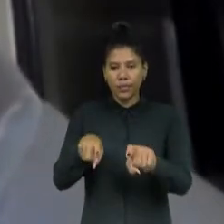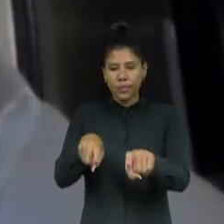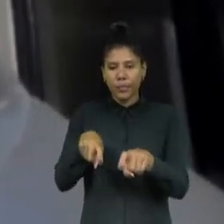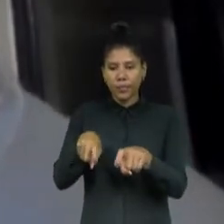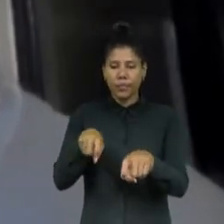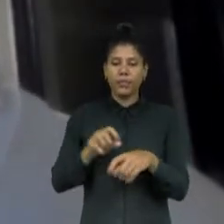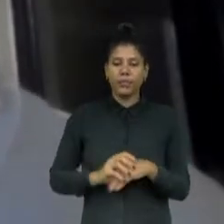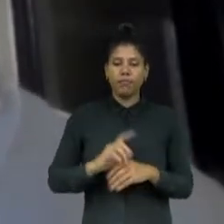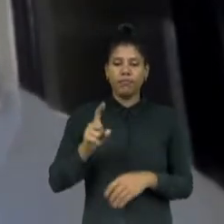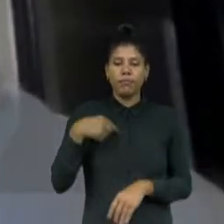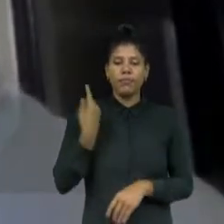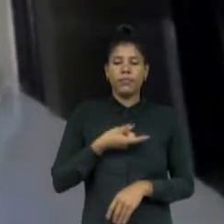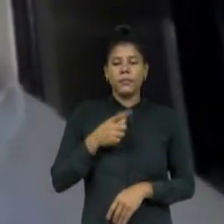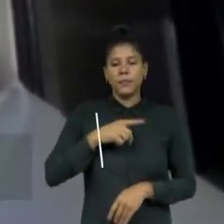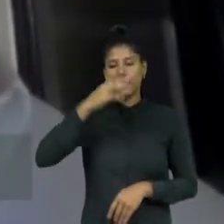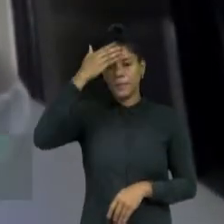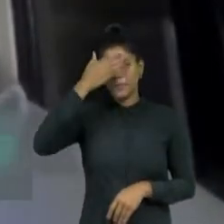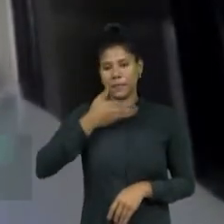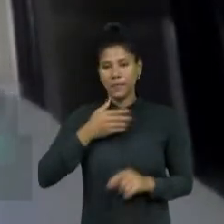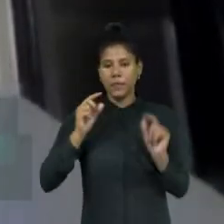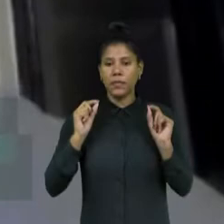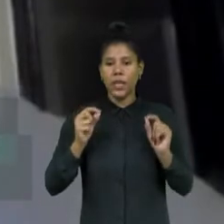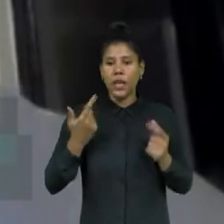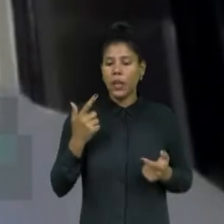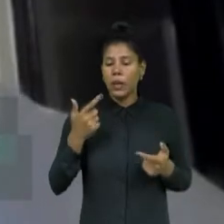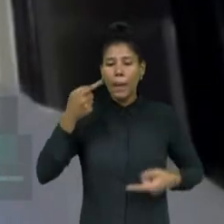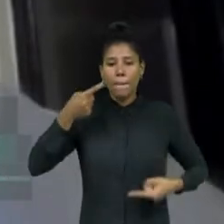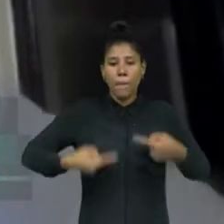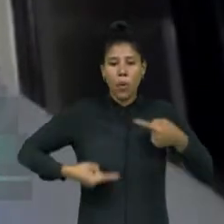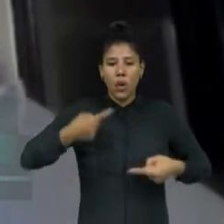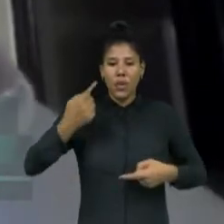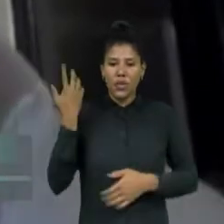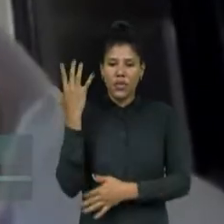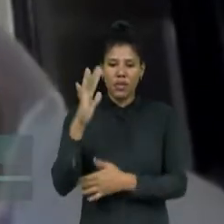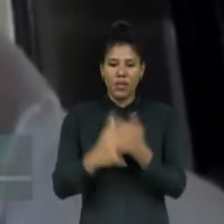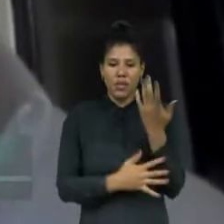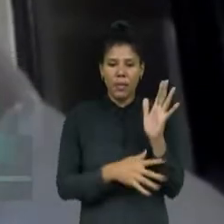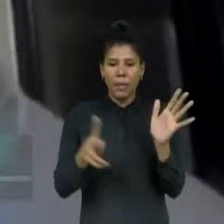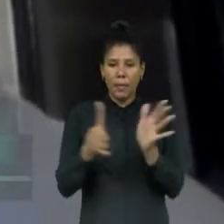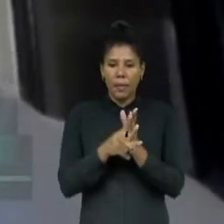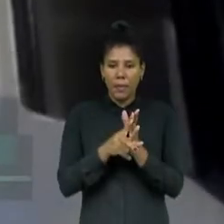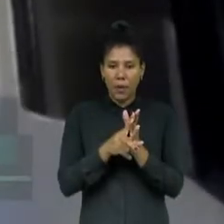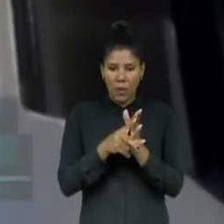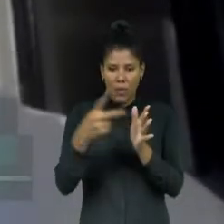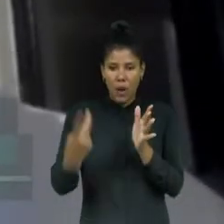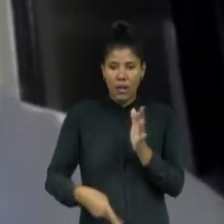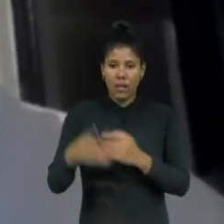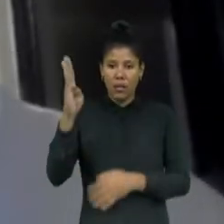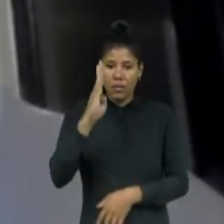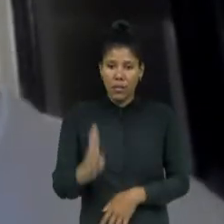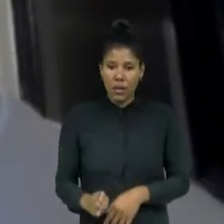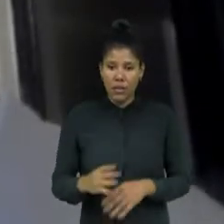não temos uma política de meio ambiente no Brasil. E isso significa falência de um modelo